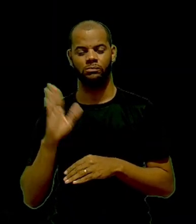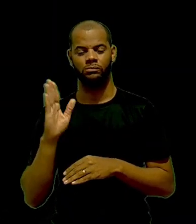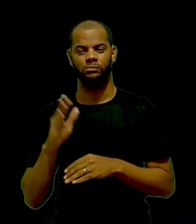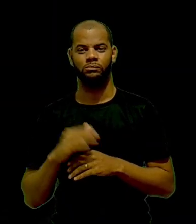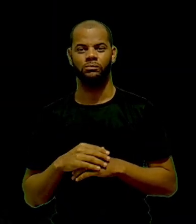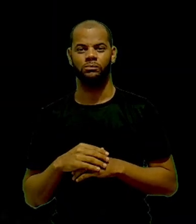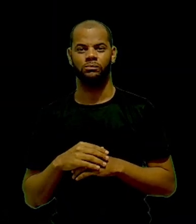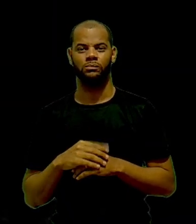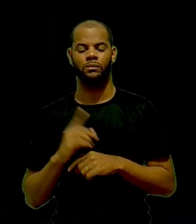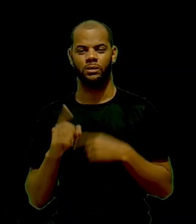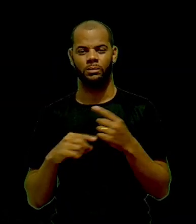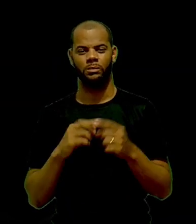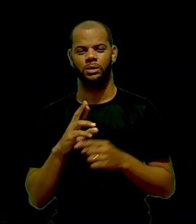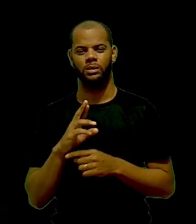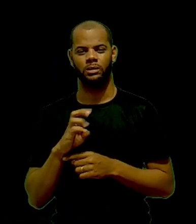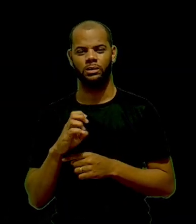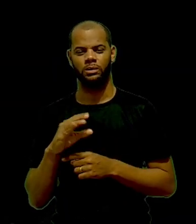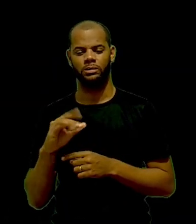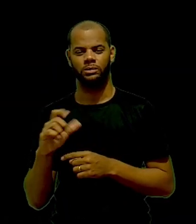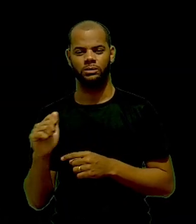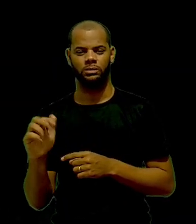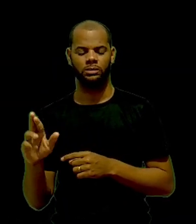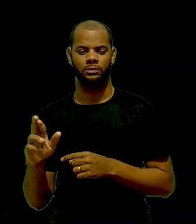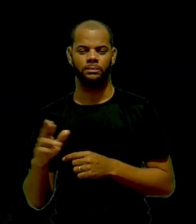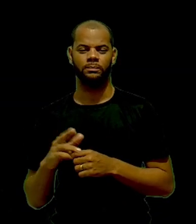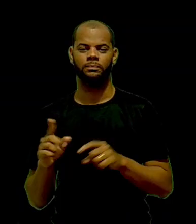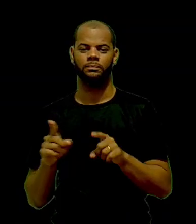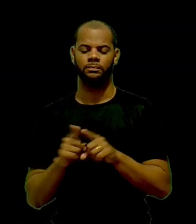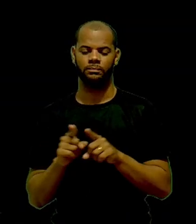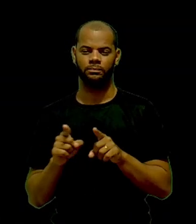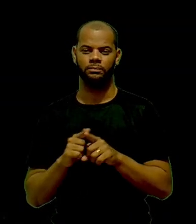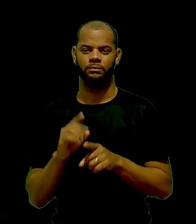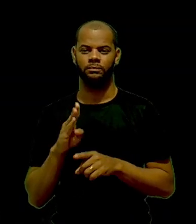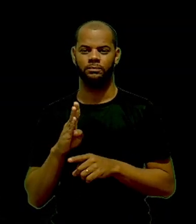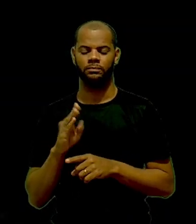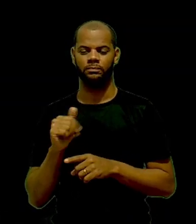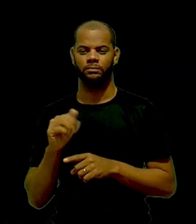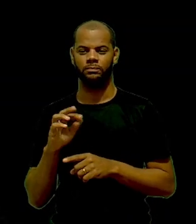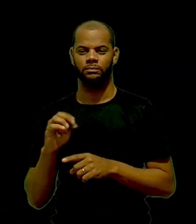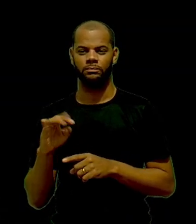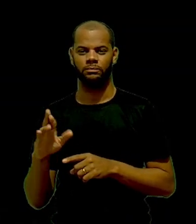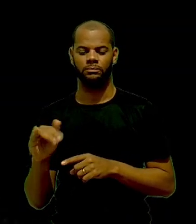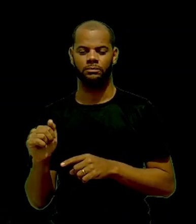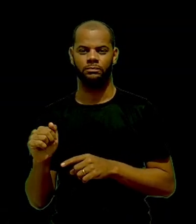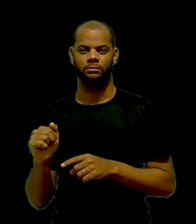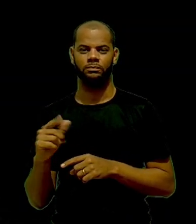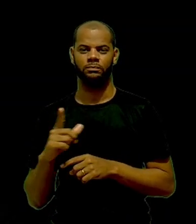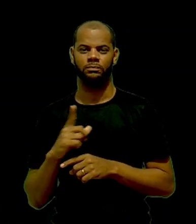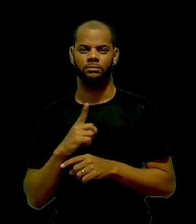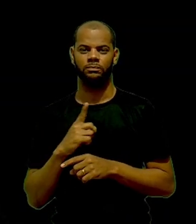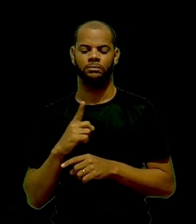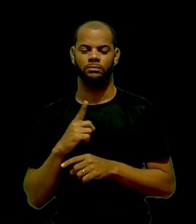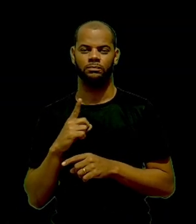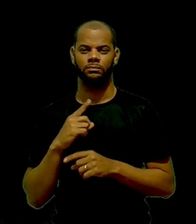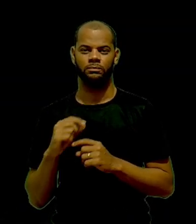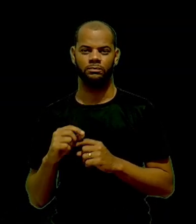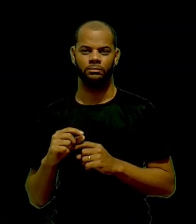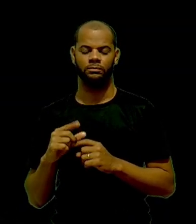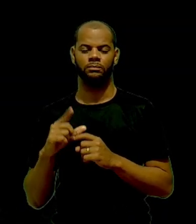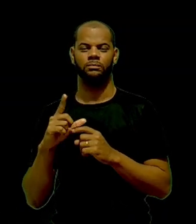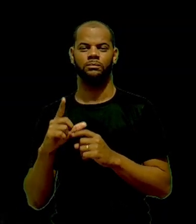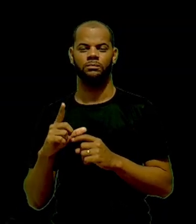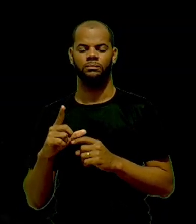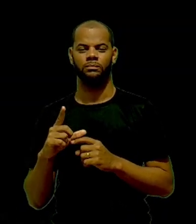fim, reciclar. E as baterias também. Aqui nós temos esse gráfico da maior produção de